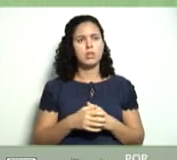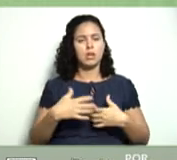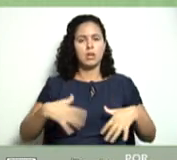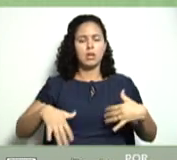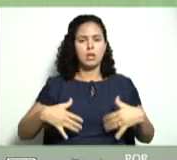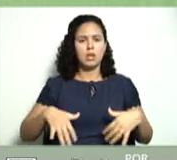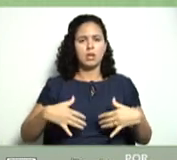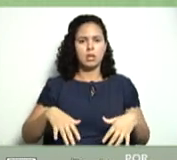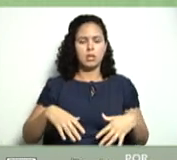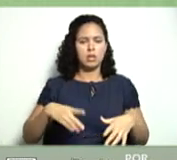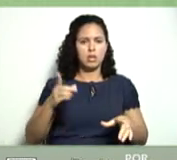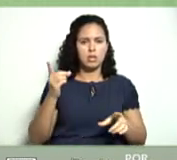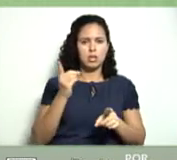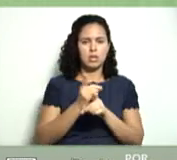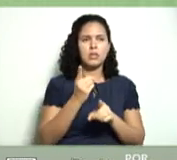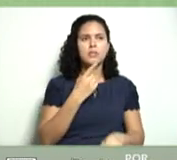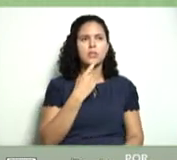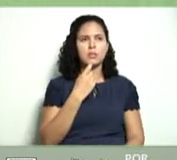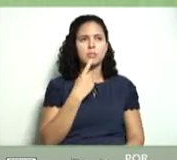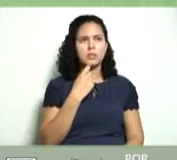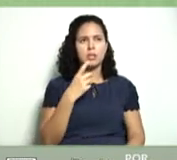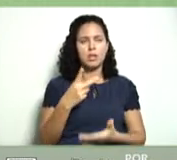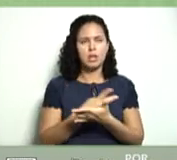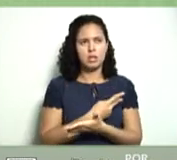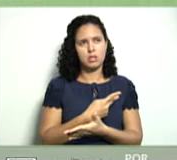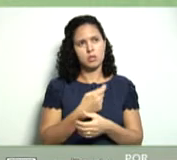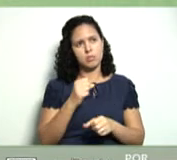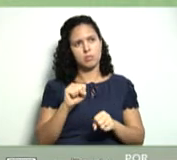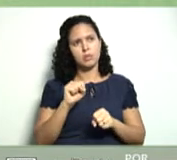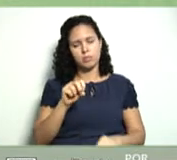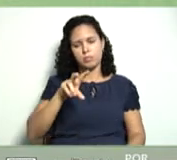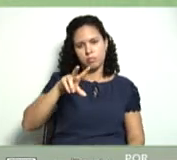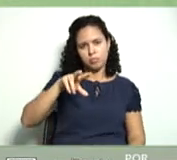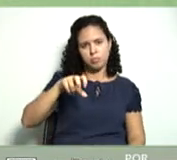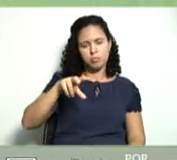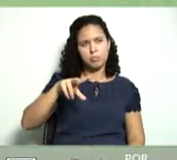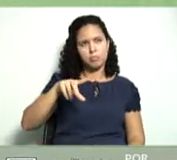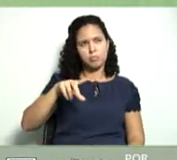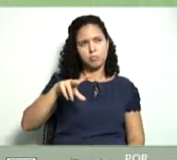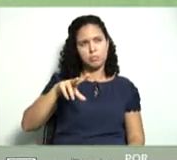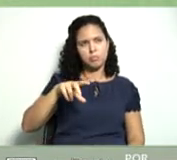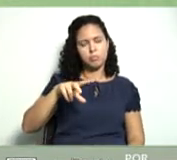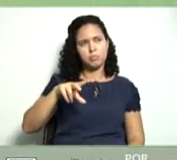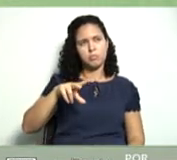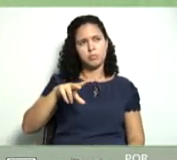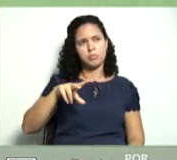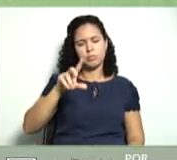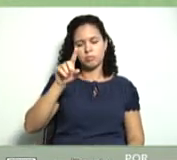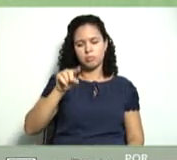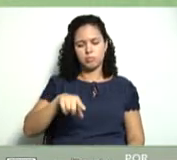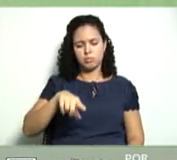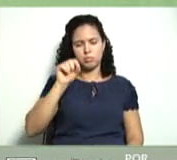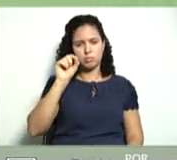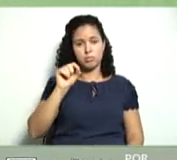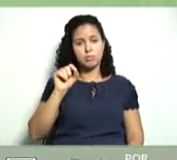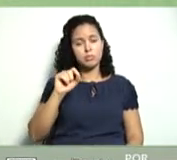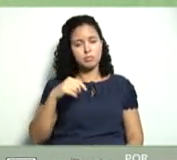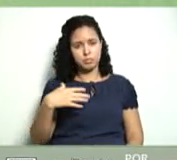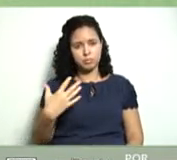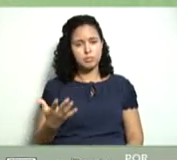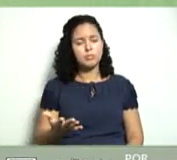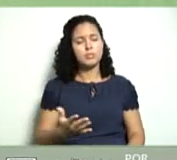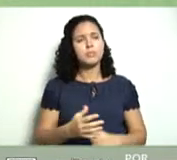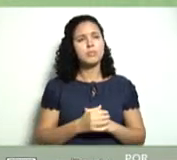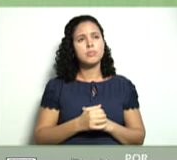nasceu aqui um erro então você pode retirar manualmente ou clicar com o botão direito esse é o procedimento ah